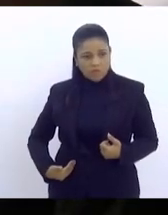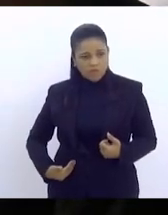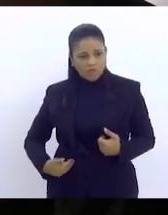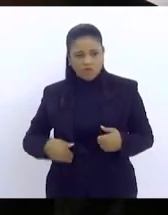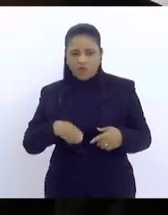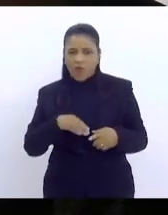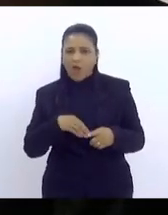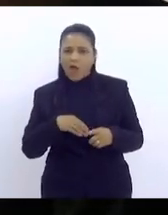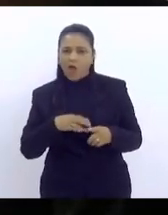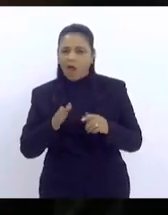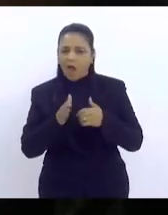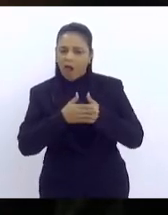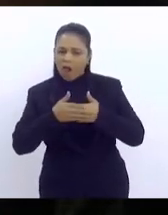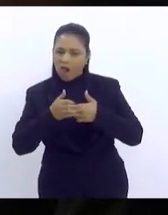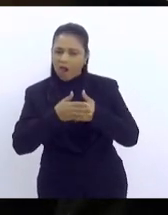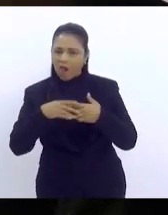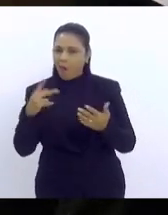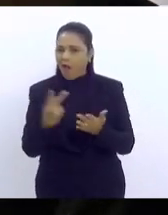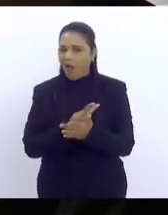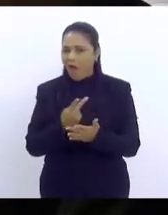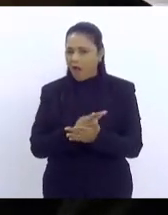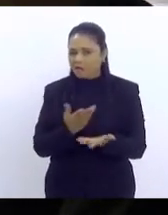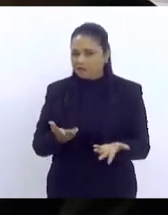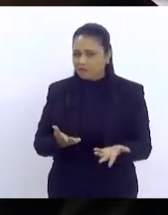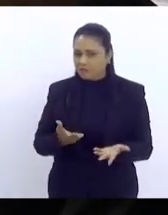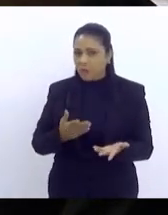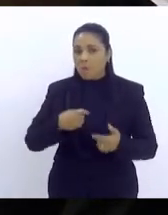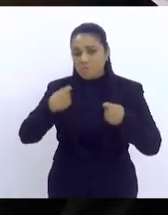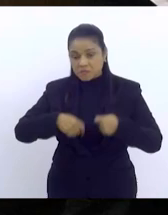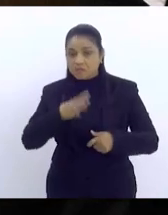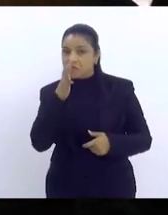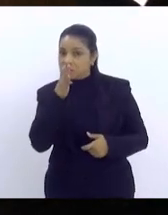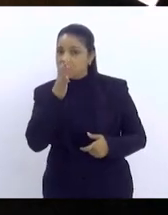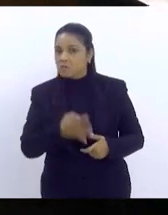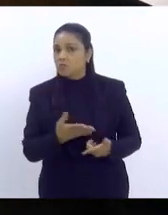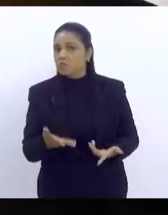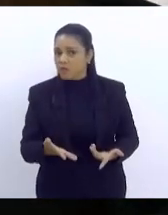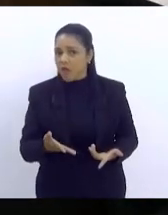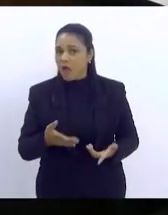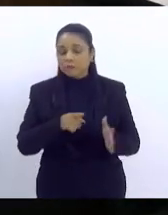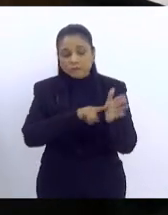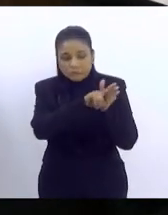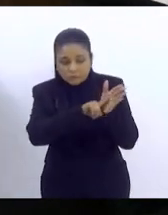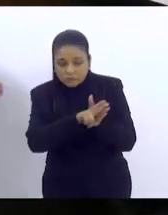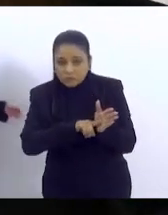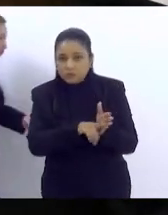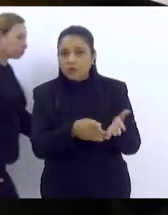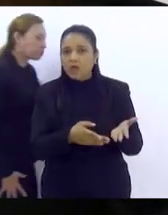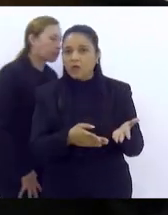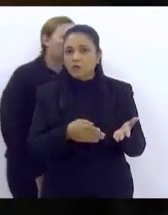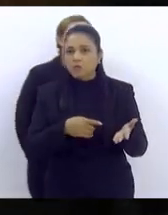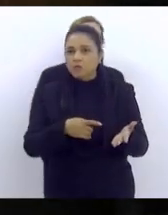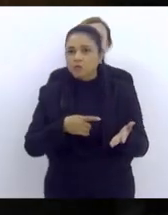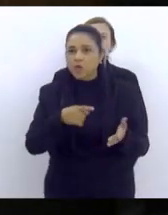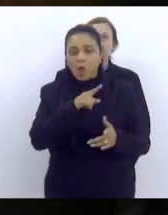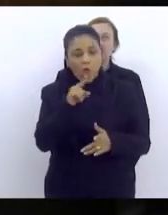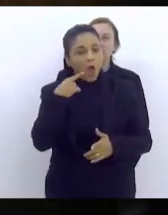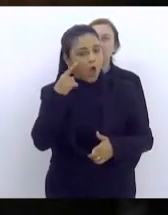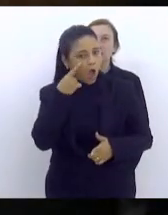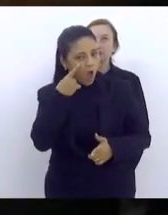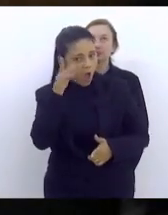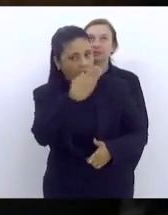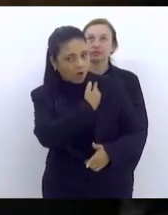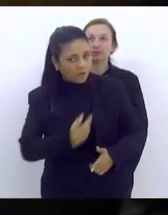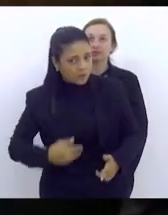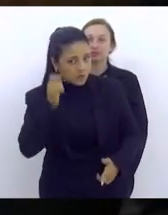errado o que tá errado é para ser denunciado é para ser investigado eu abro os olhos aqui do governador para quem